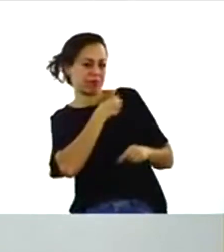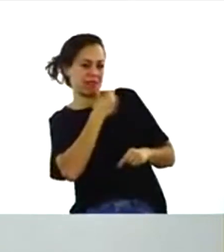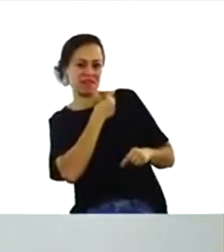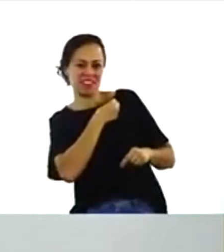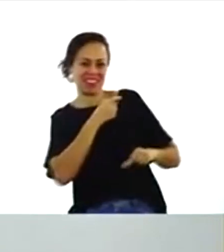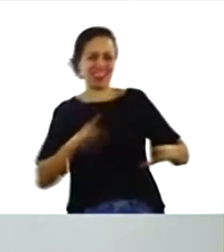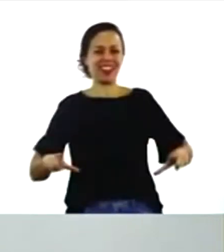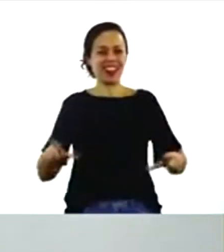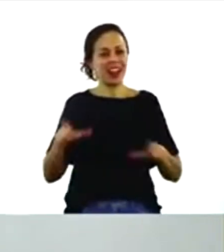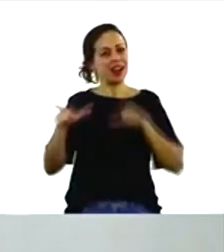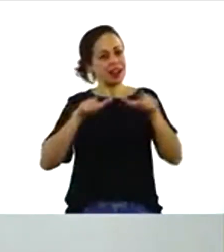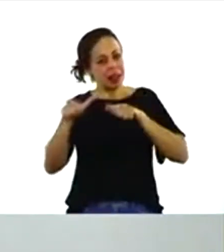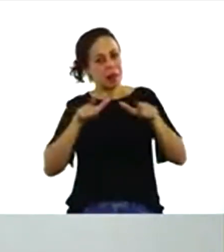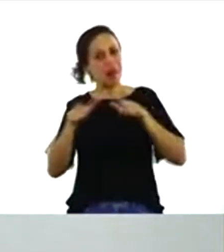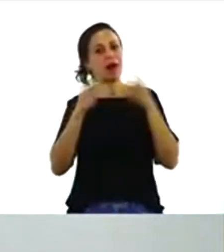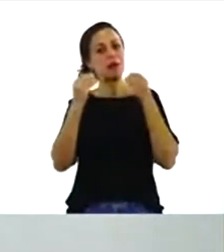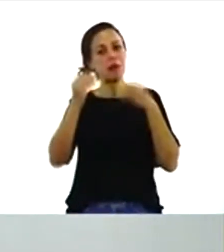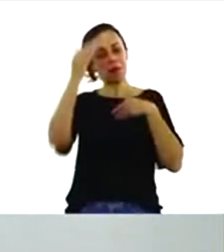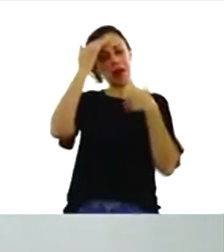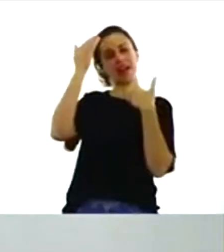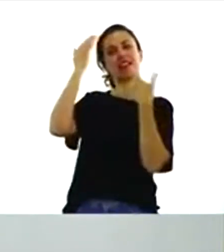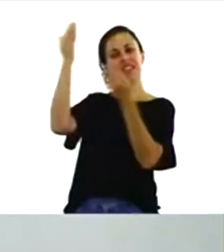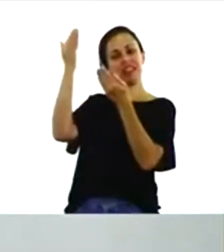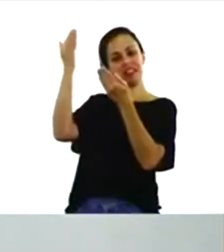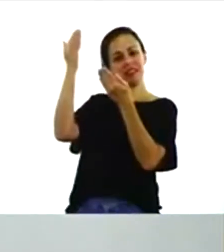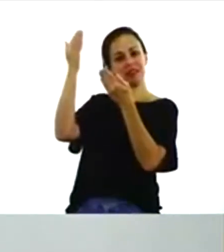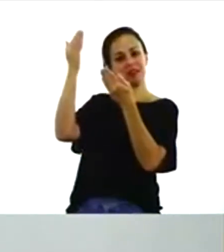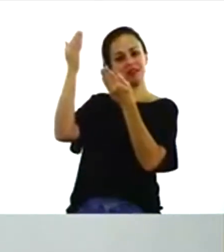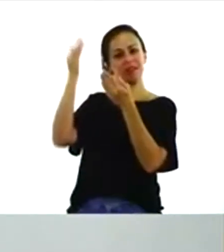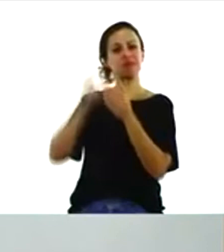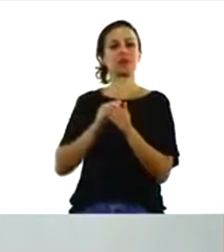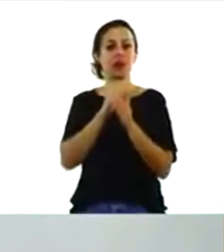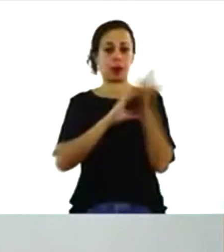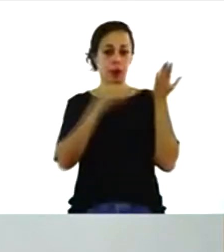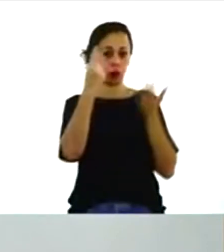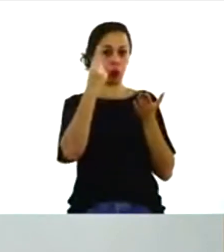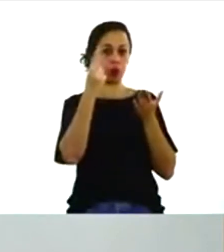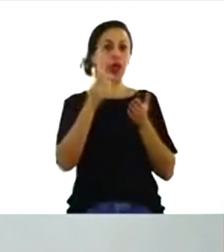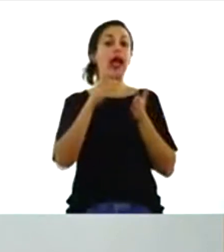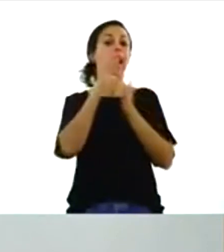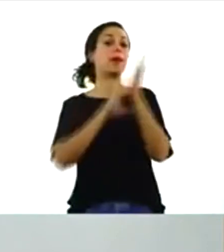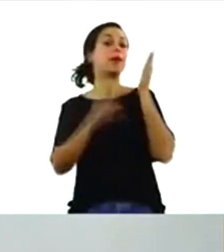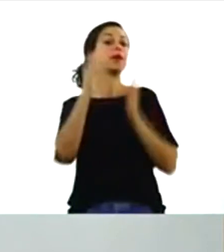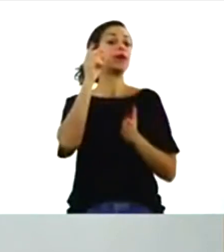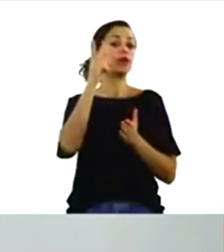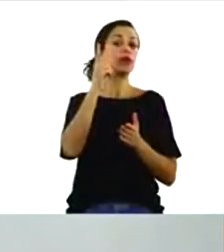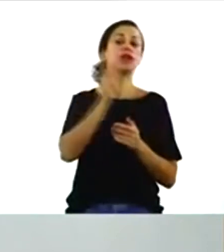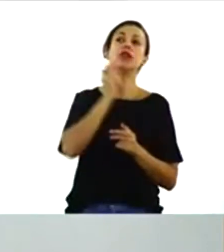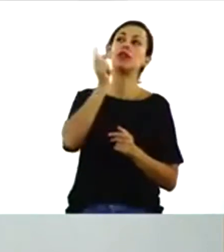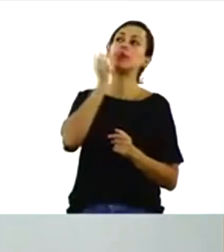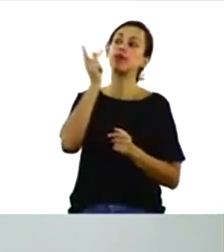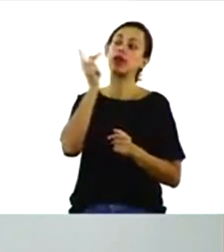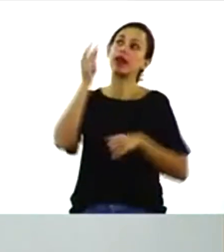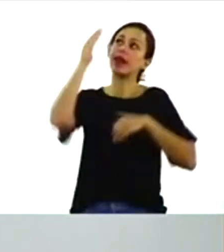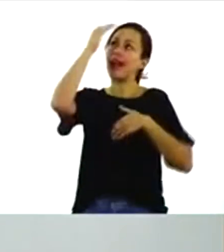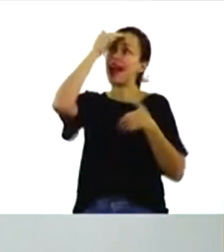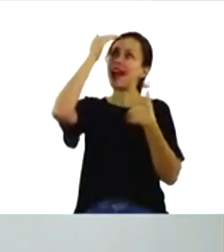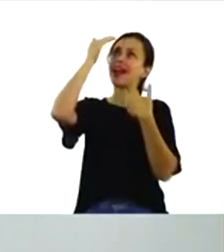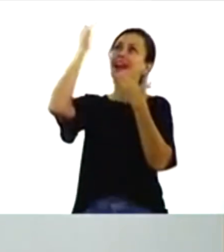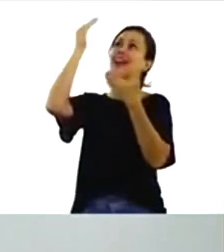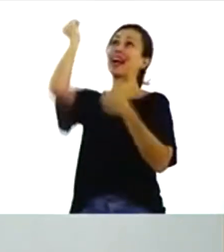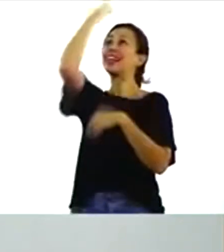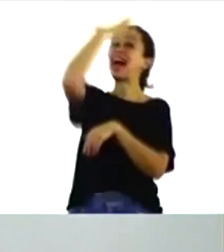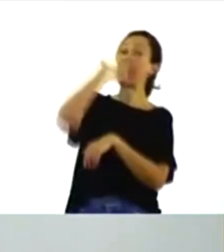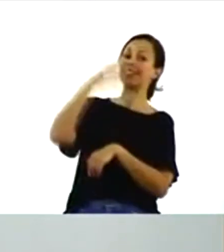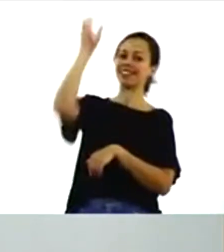Deus por isso. E no capítulo 2, do versículo 1 ao 10, ele vai falar da graça de Deus que